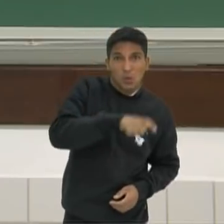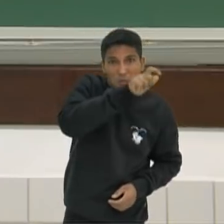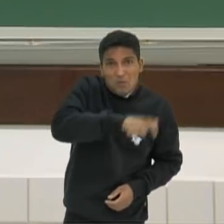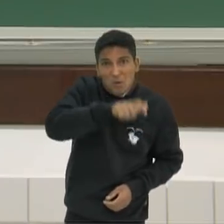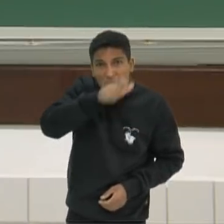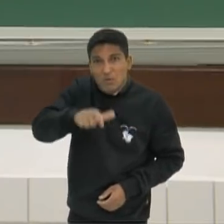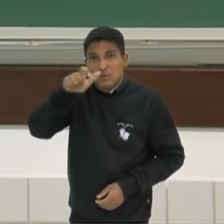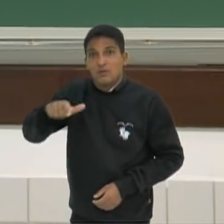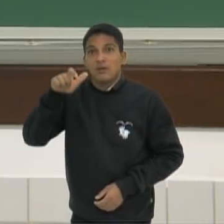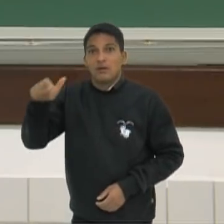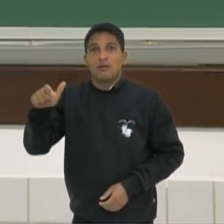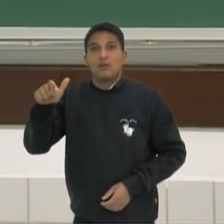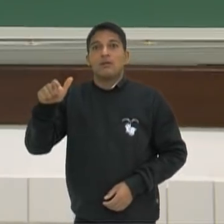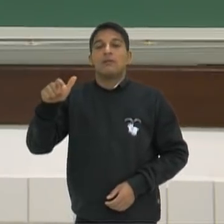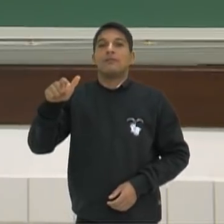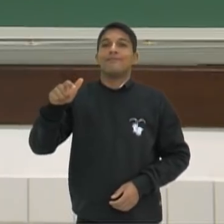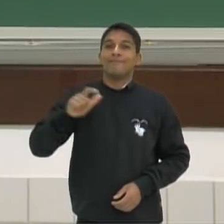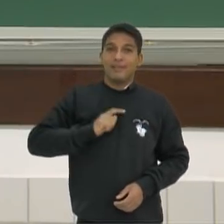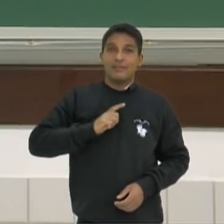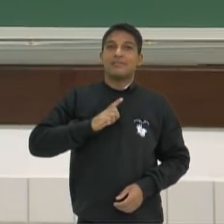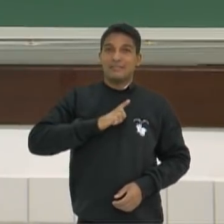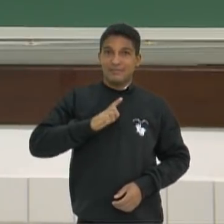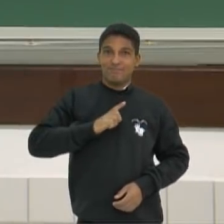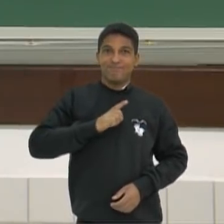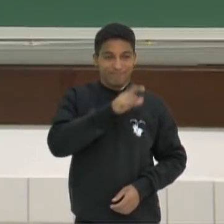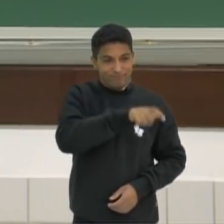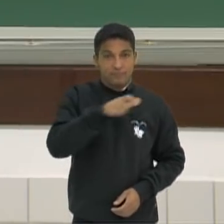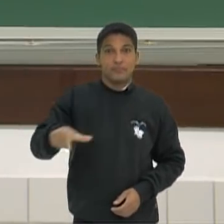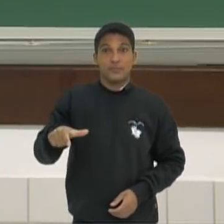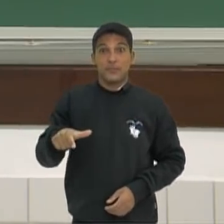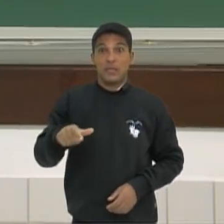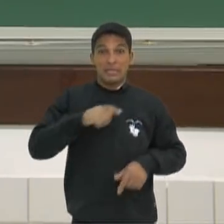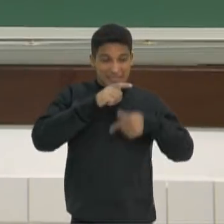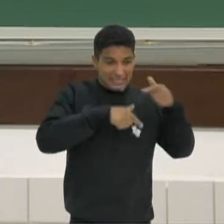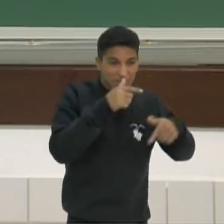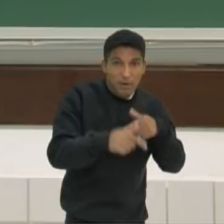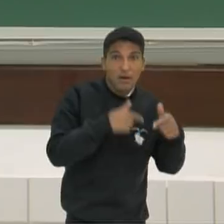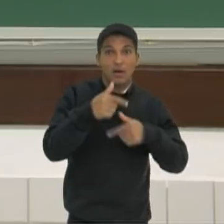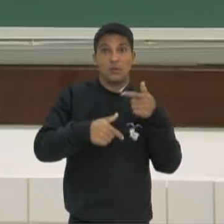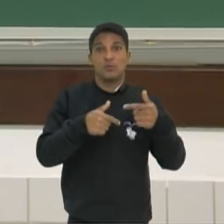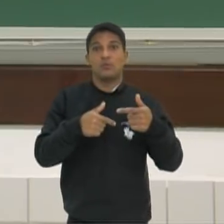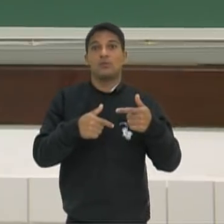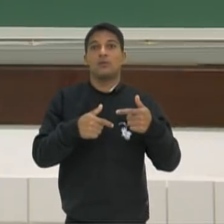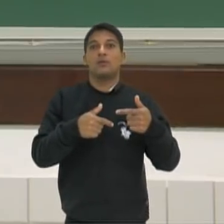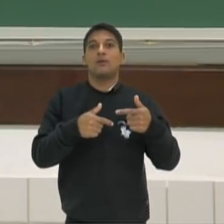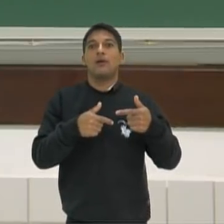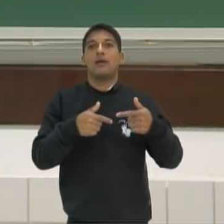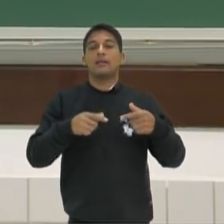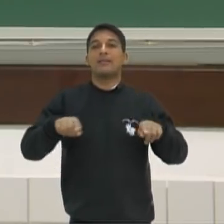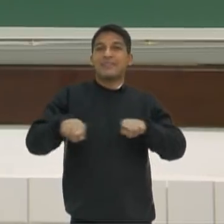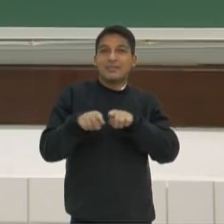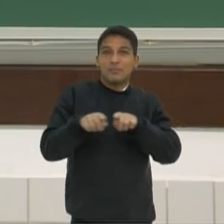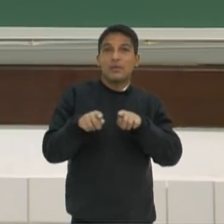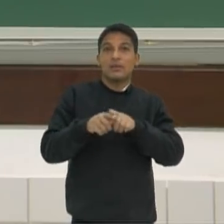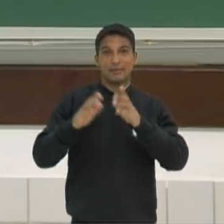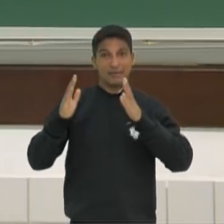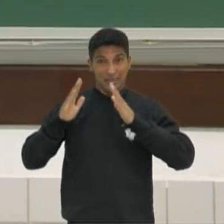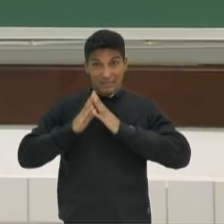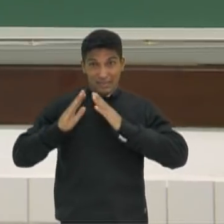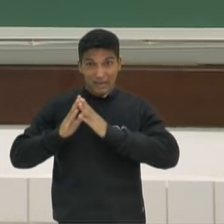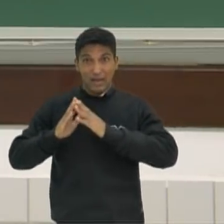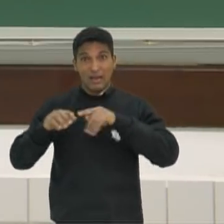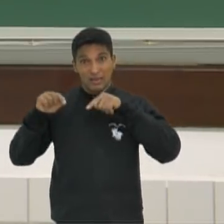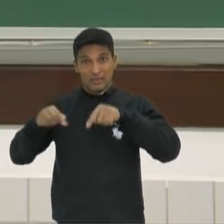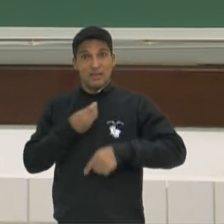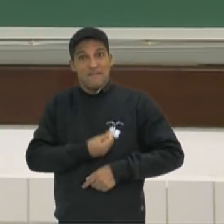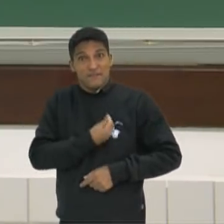pessoas iam talvez tirar um tempo para poderem, né, relaxar ou terem determinados momentos ligados até a própria, para